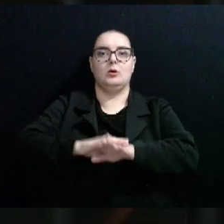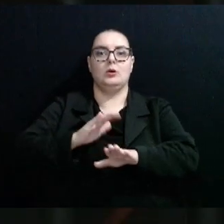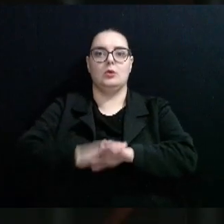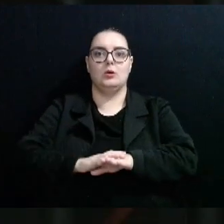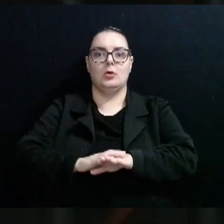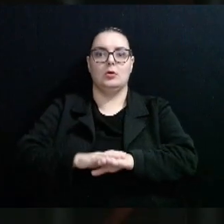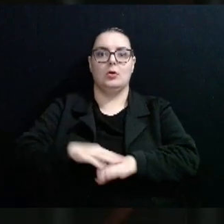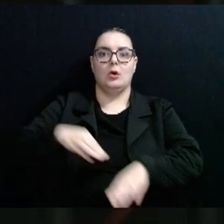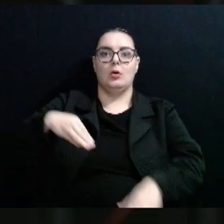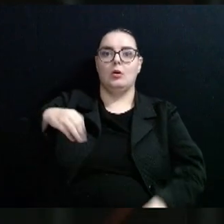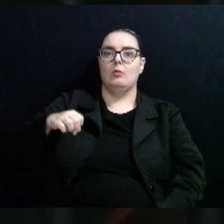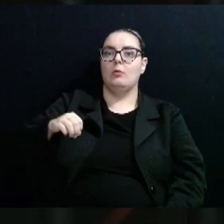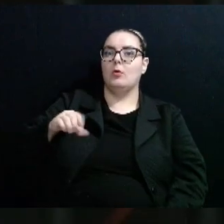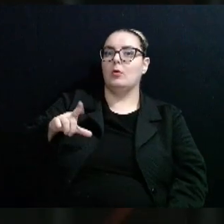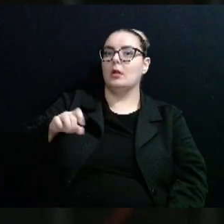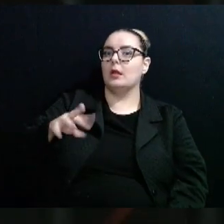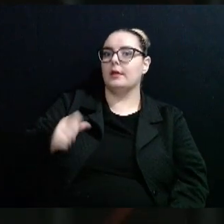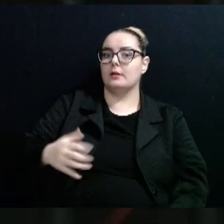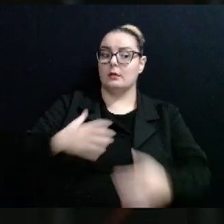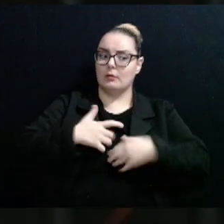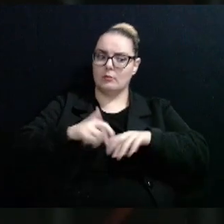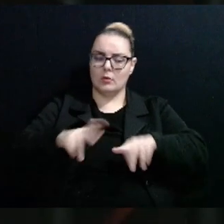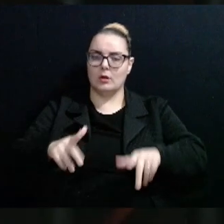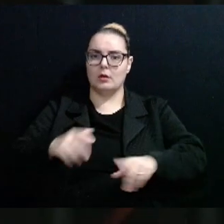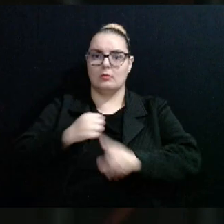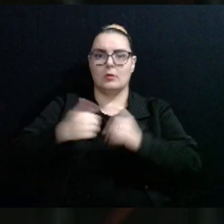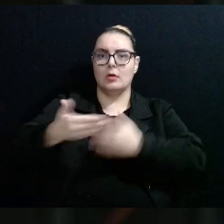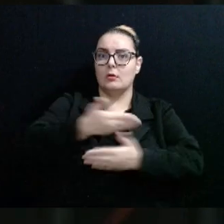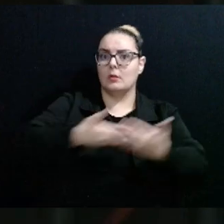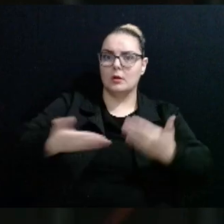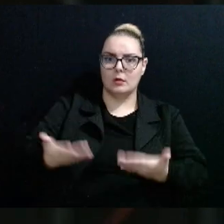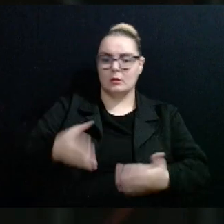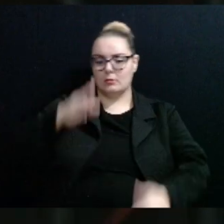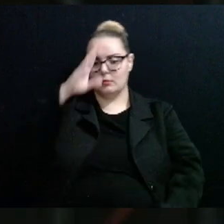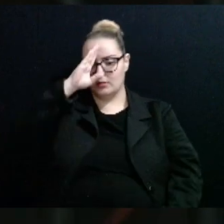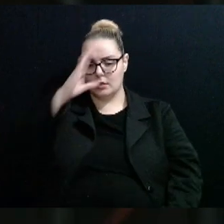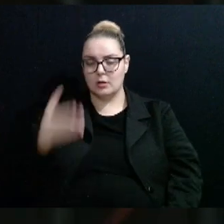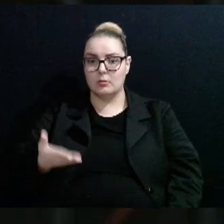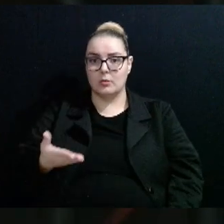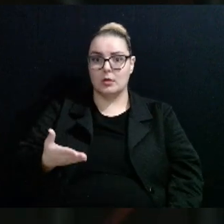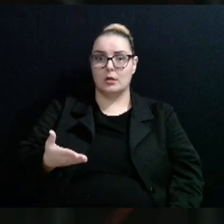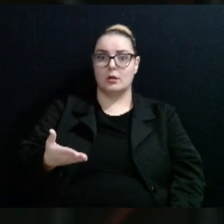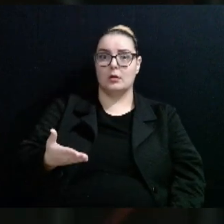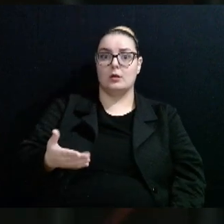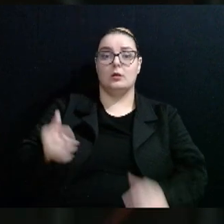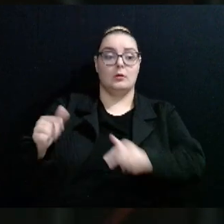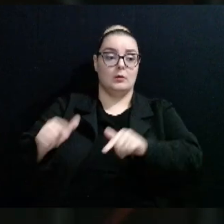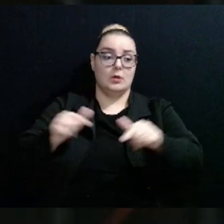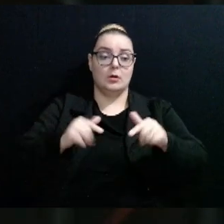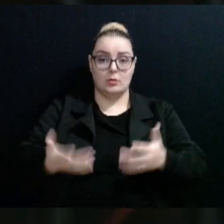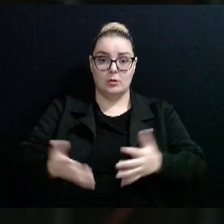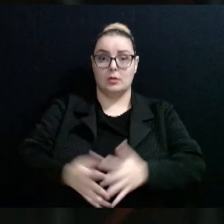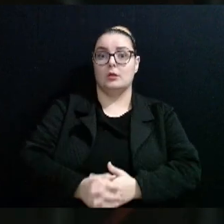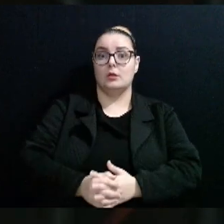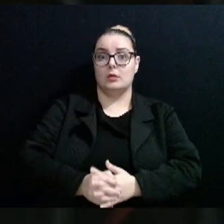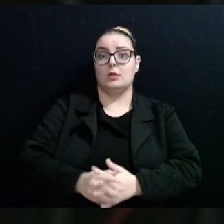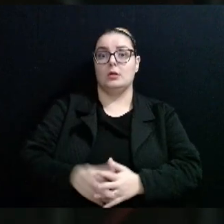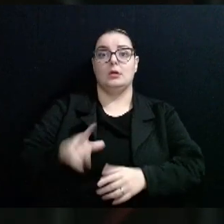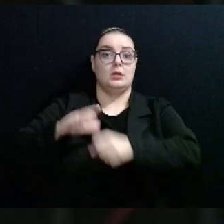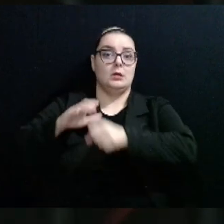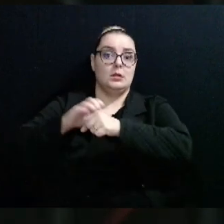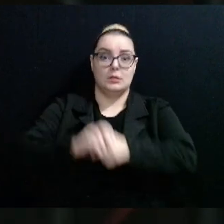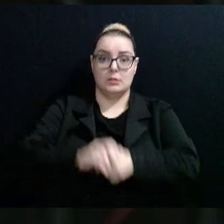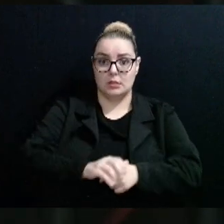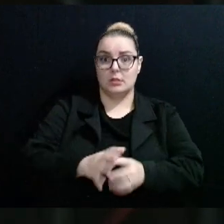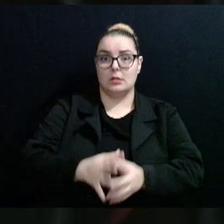em situações sociais, principalmente em ambientes onde tem a pressão para parecer